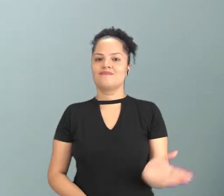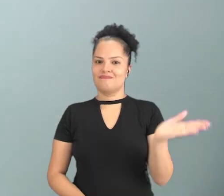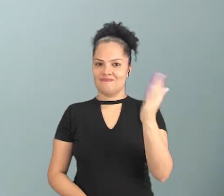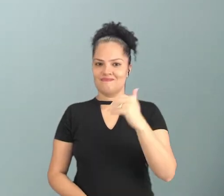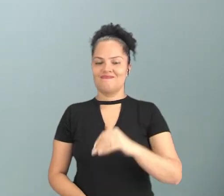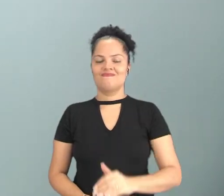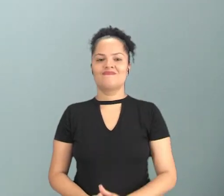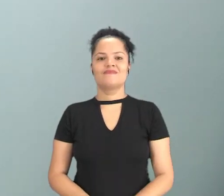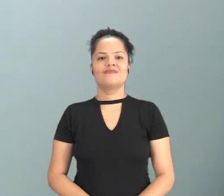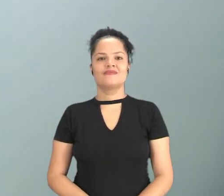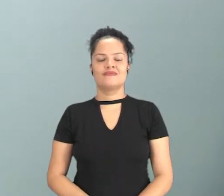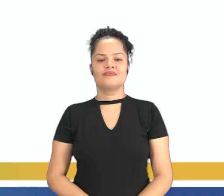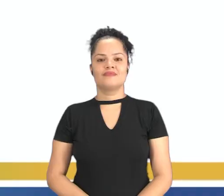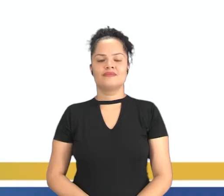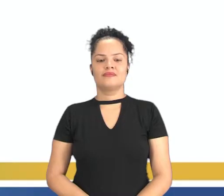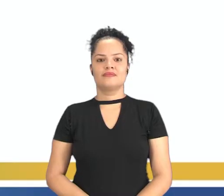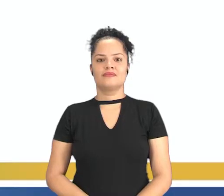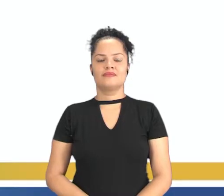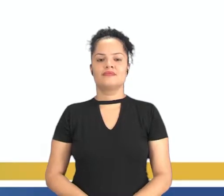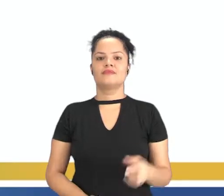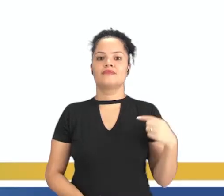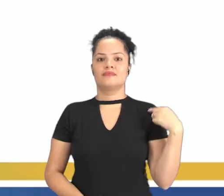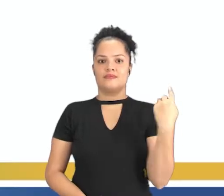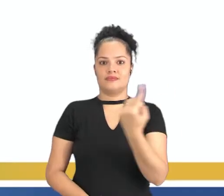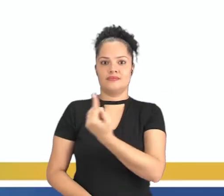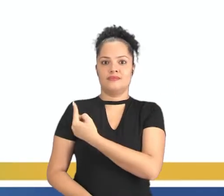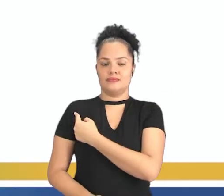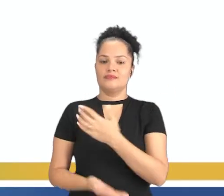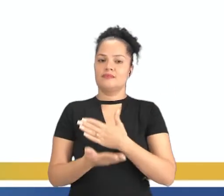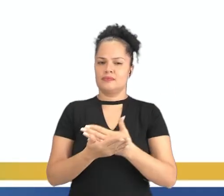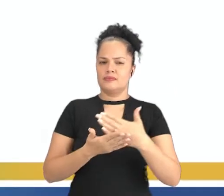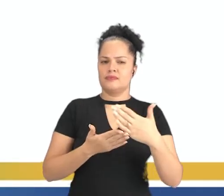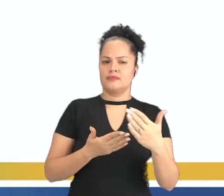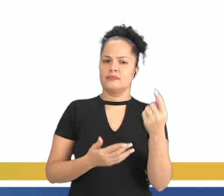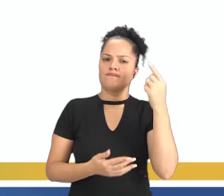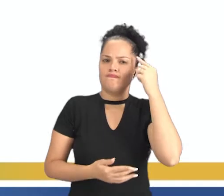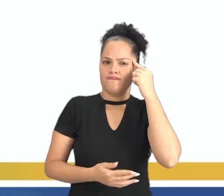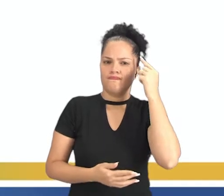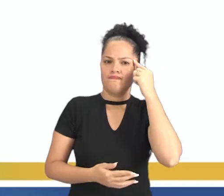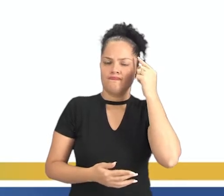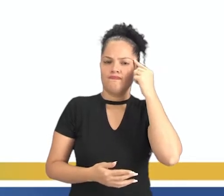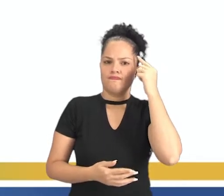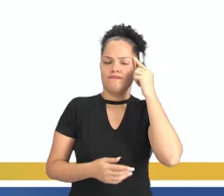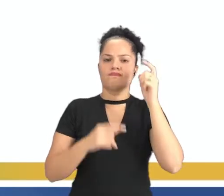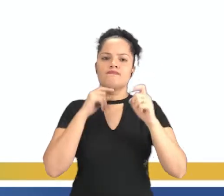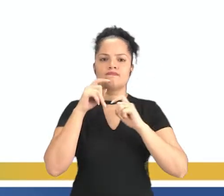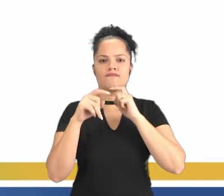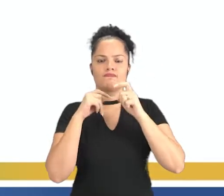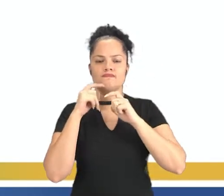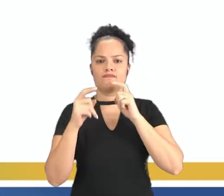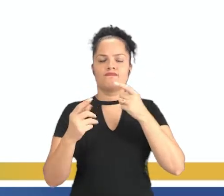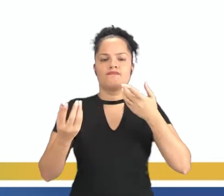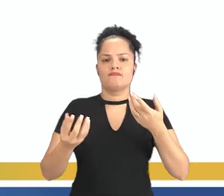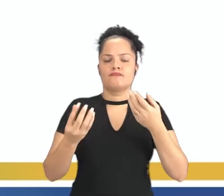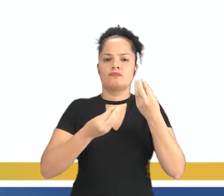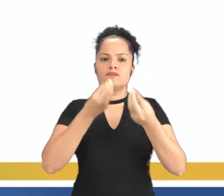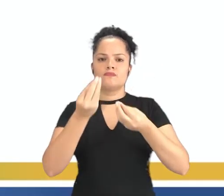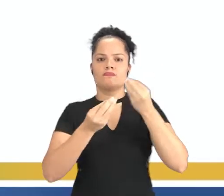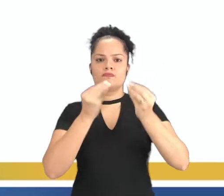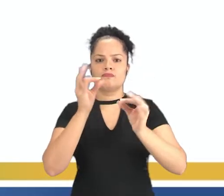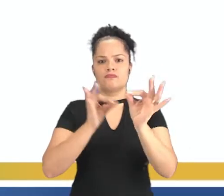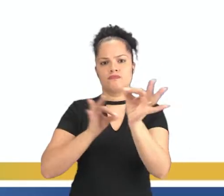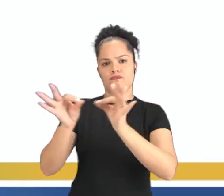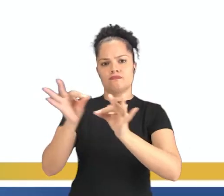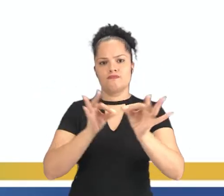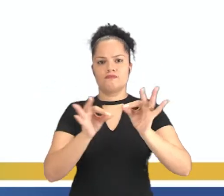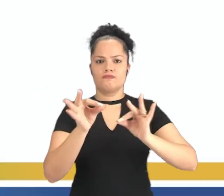sequência. Nós vamos começar pensando sobre as seguintes questões. Como você organiza o seu